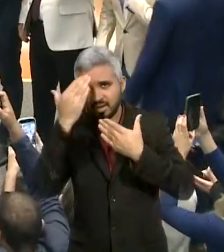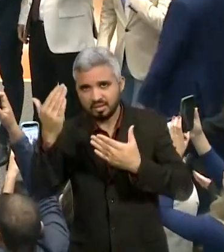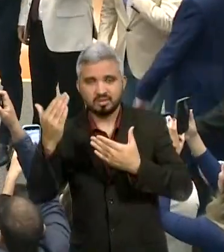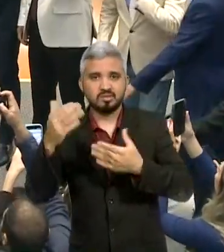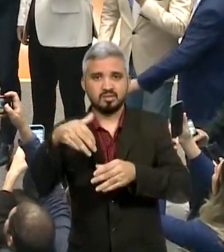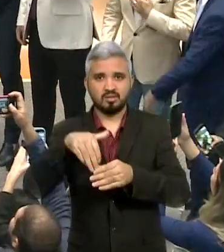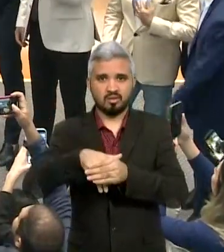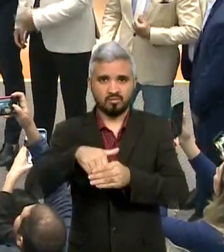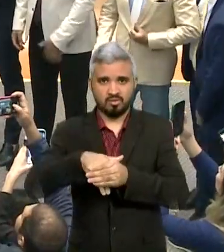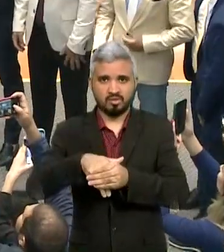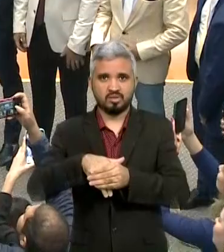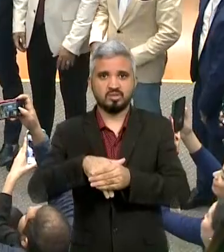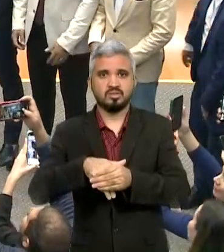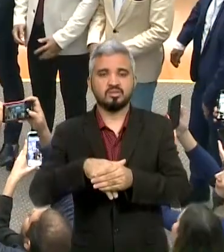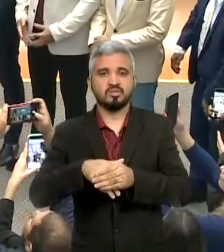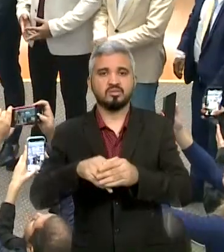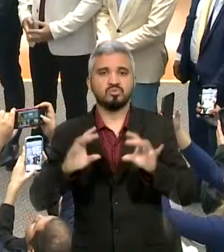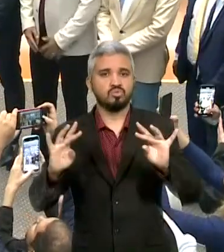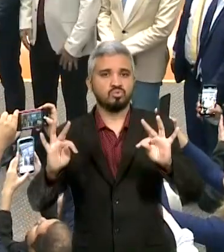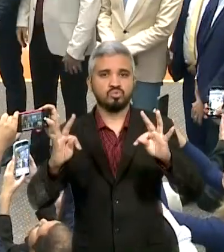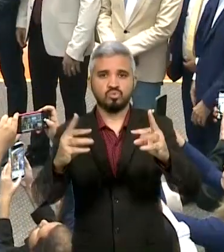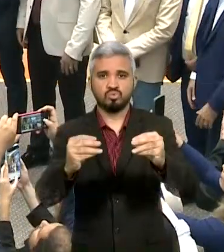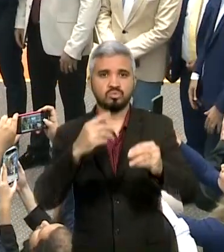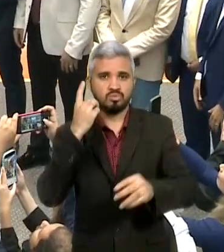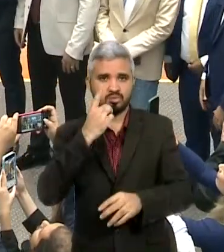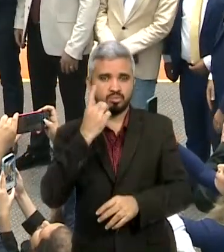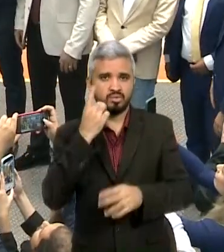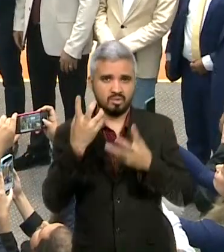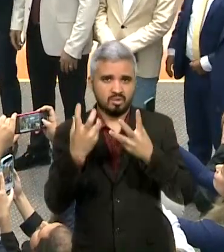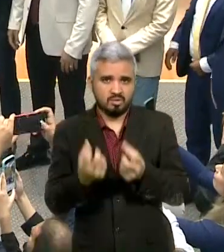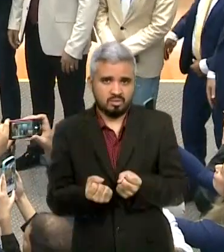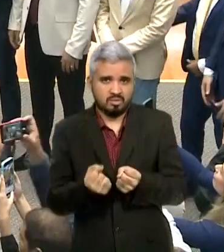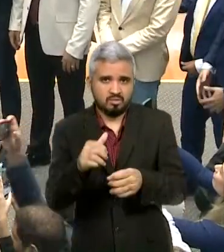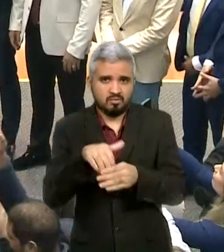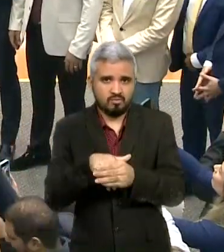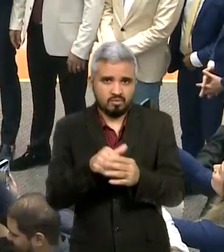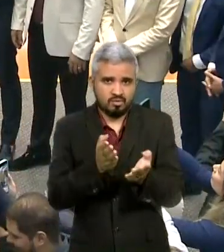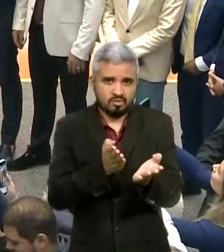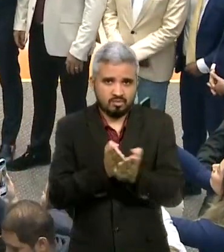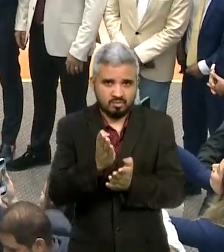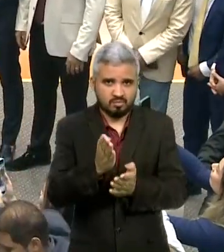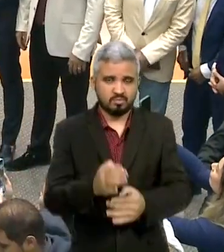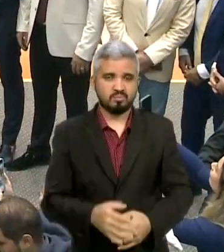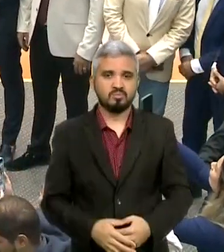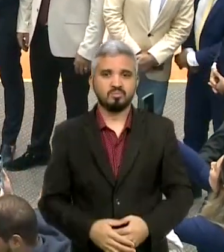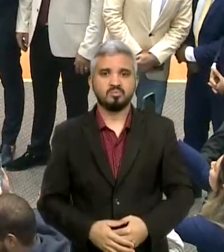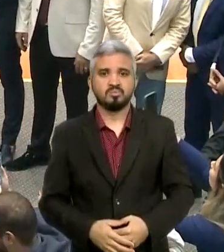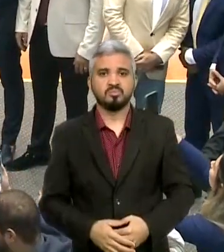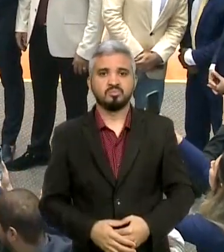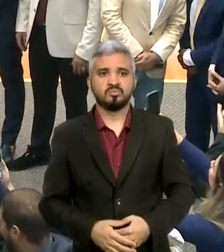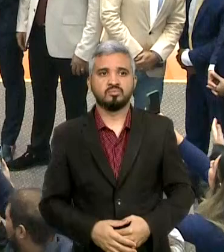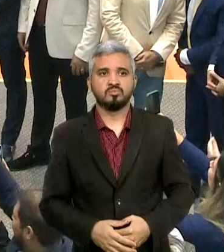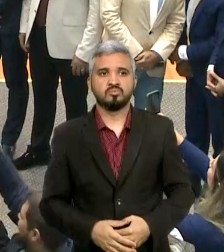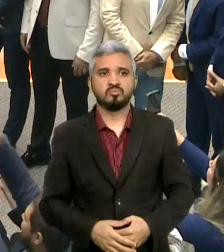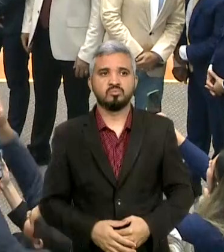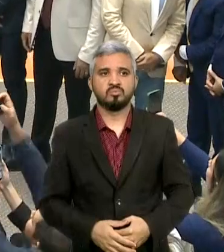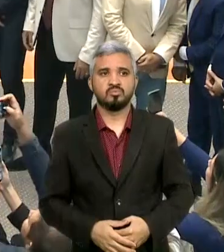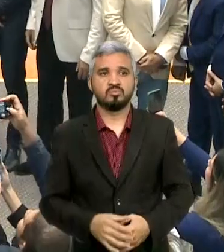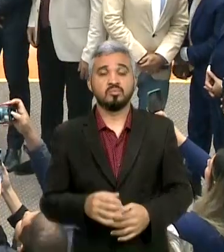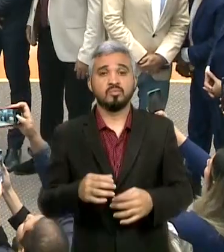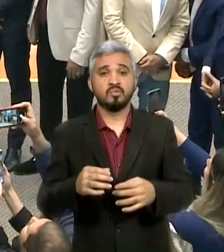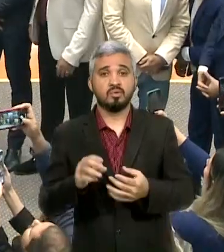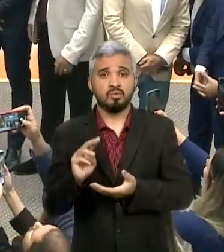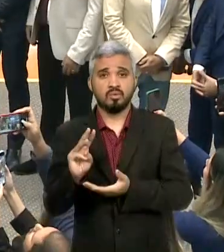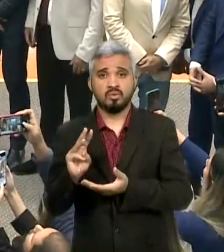votação unânime ao projeto de lei complementar de autoria da Defensoria Pública. O defensor